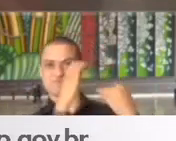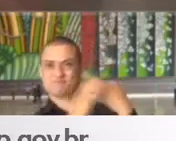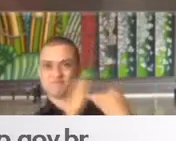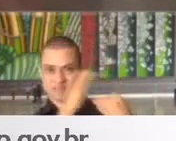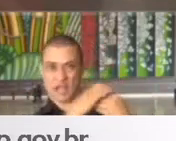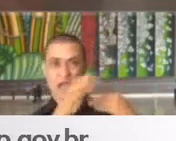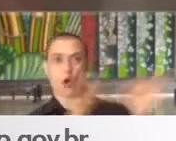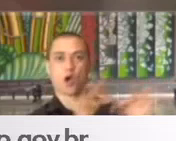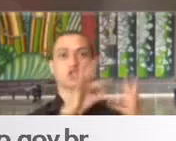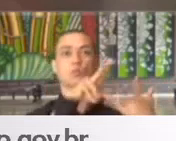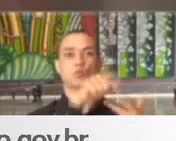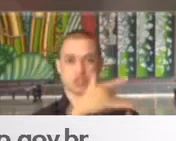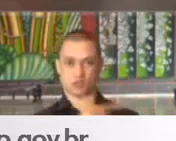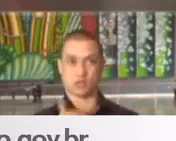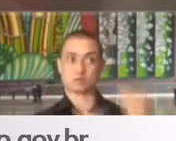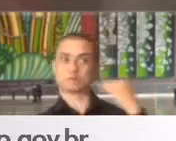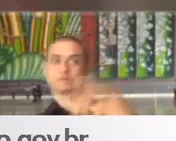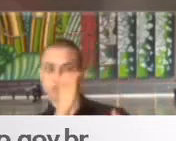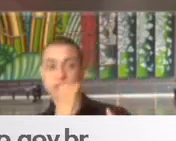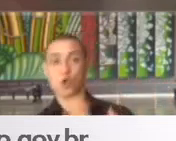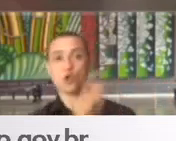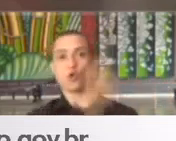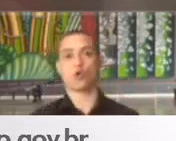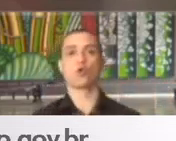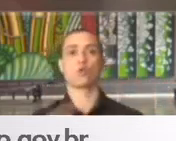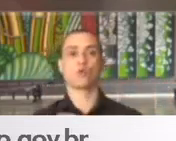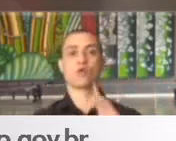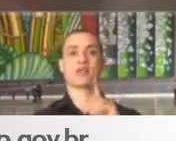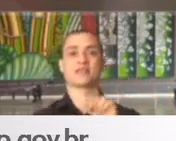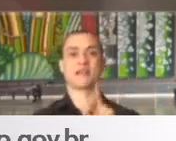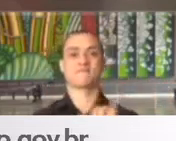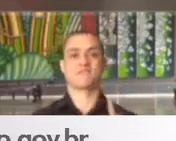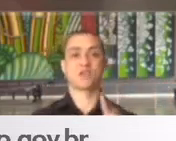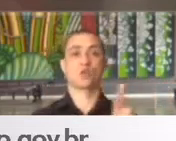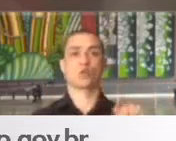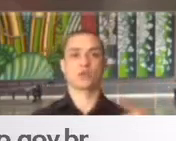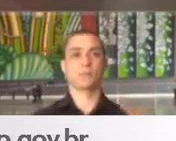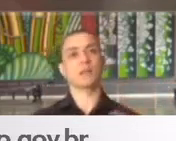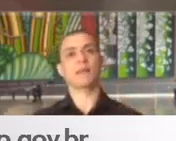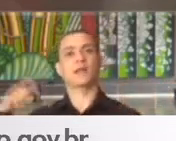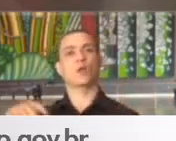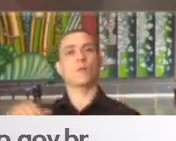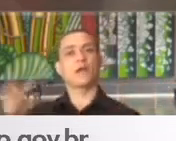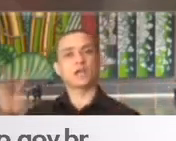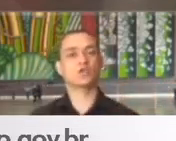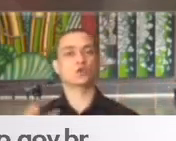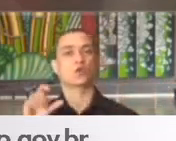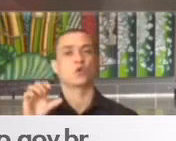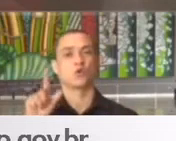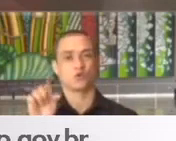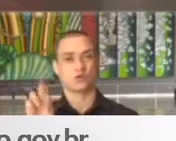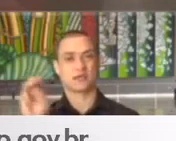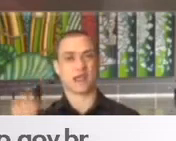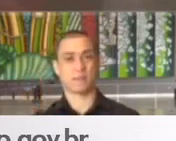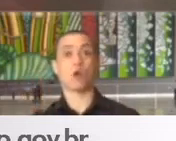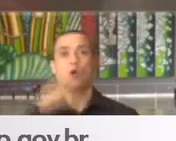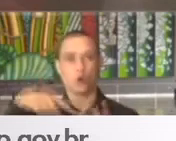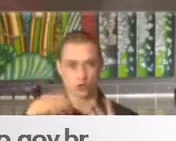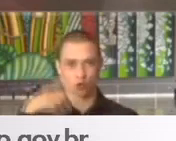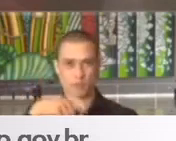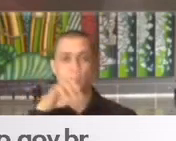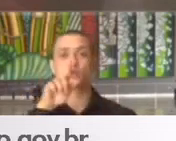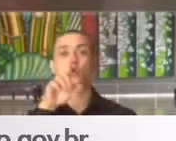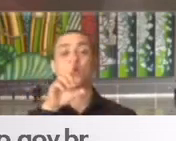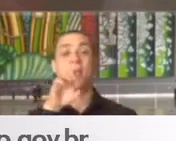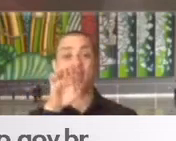partir de agora, sob orientação do Dr. Davi Wipp, Dr. Zé Henrique Guerra e também Edson Aparecido, estamos integrando